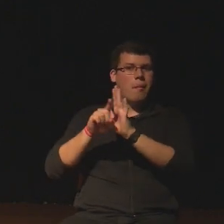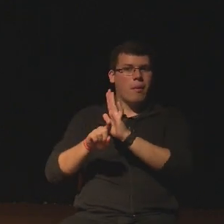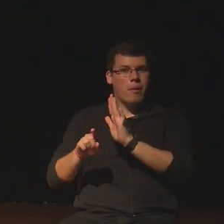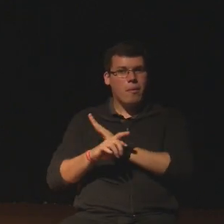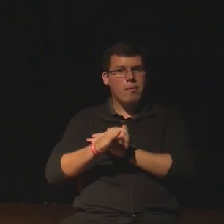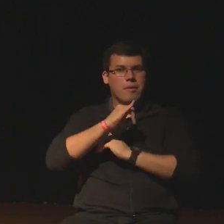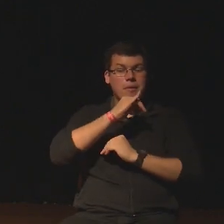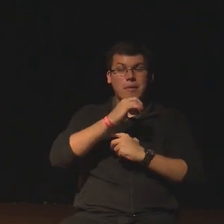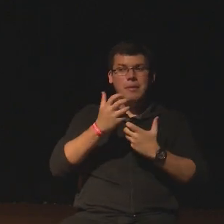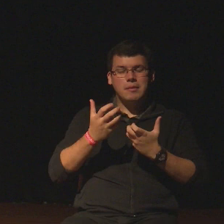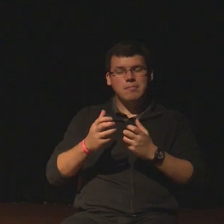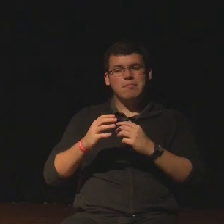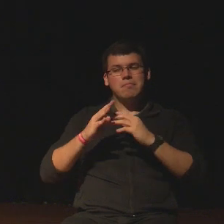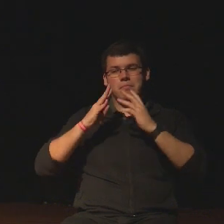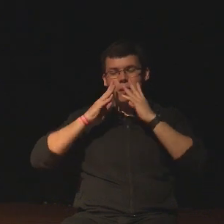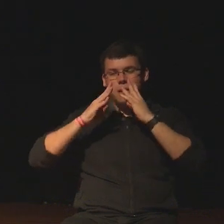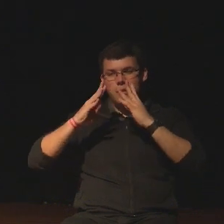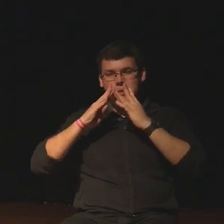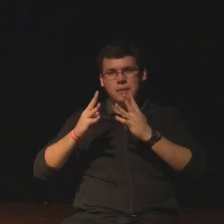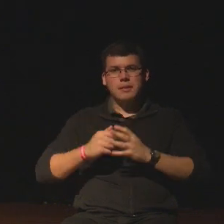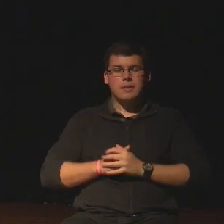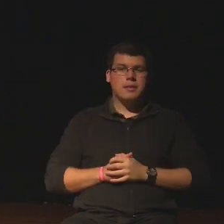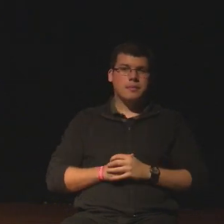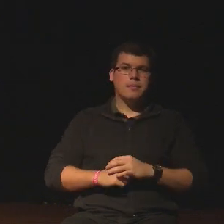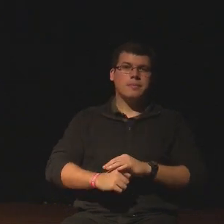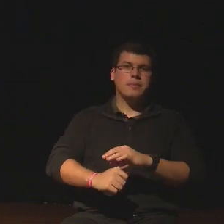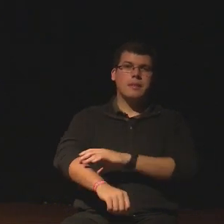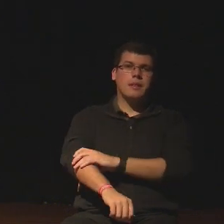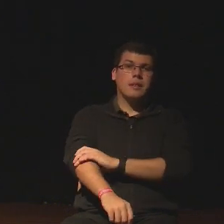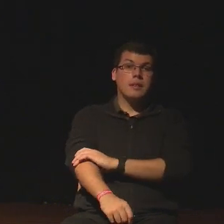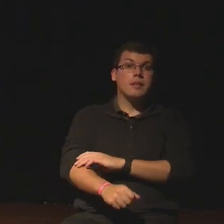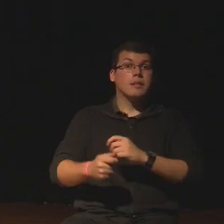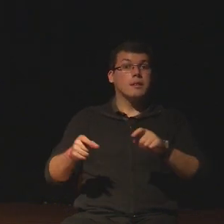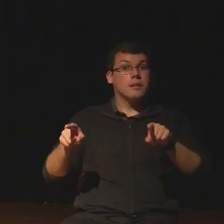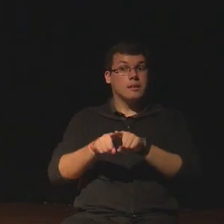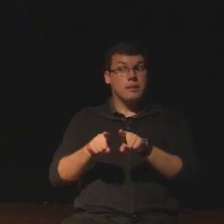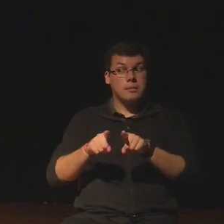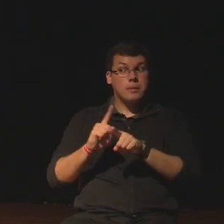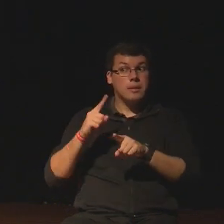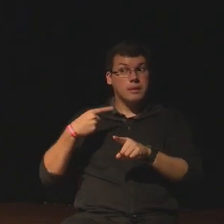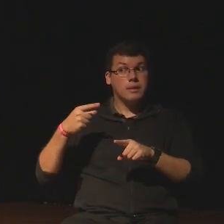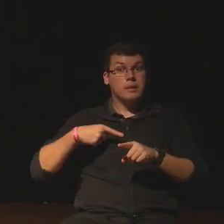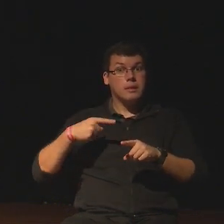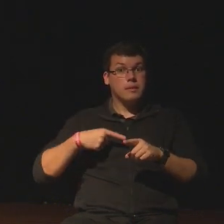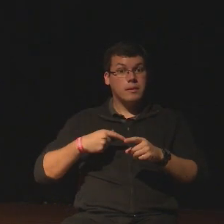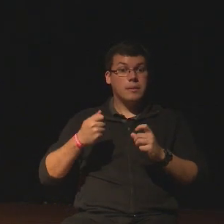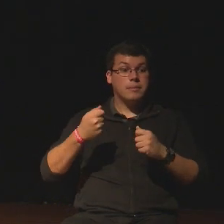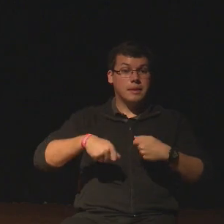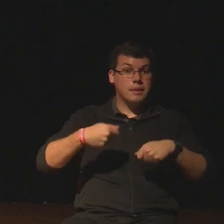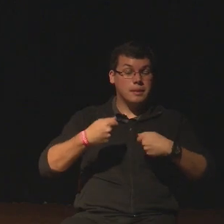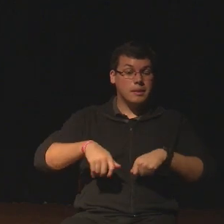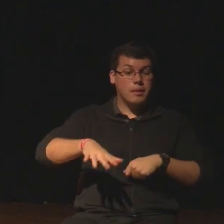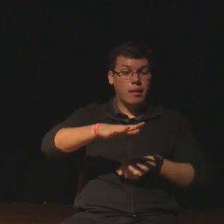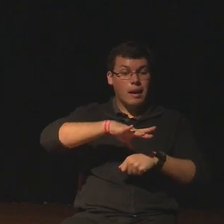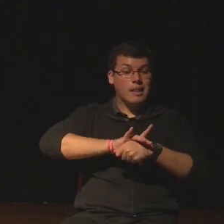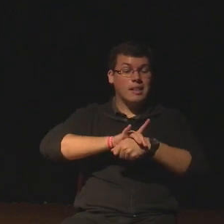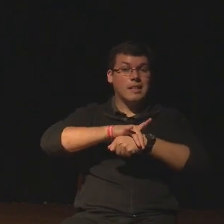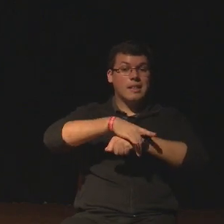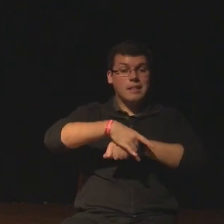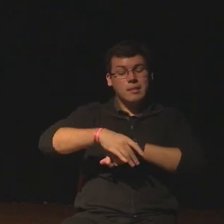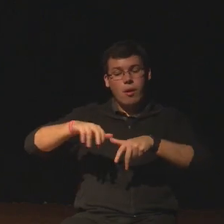já tinha apontamentos com questão de garantir ao pedestre um ambiente qualificado, seguro e